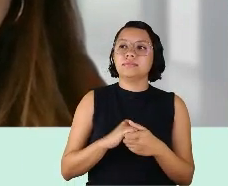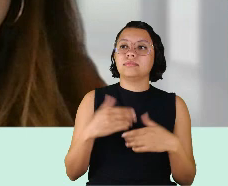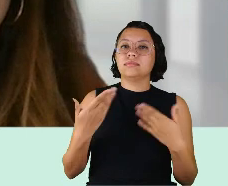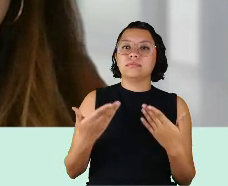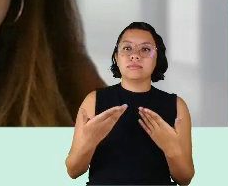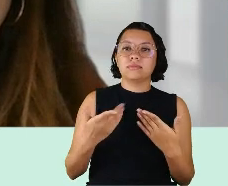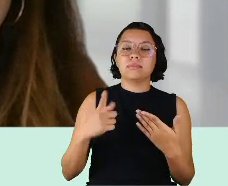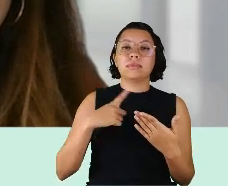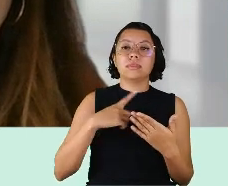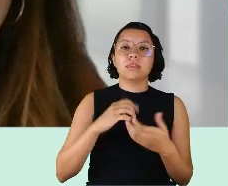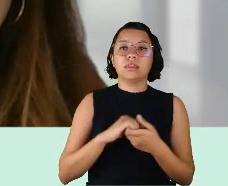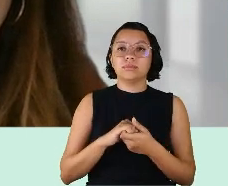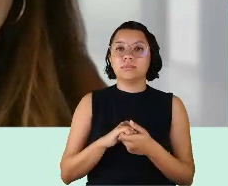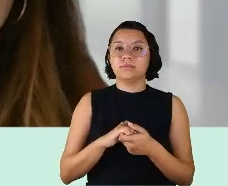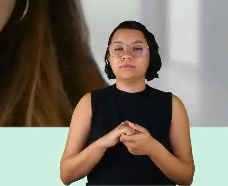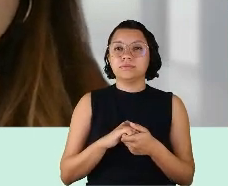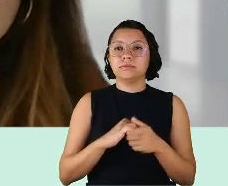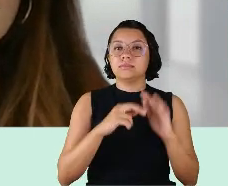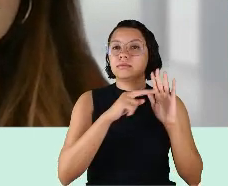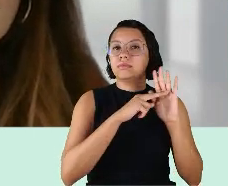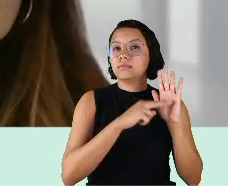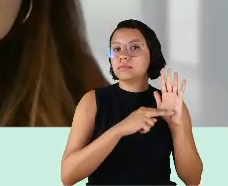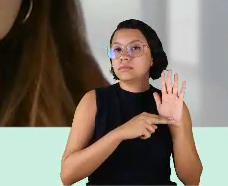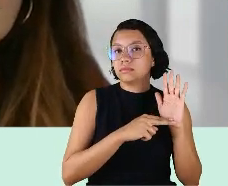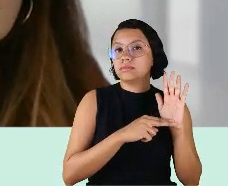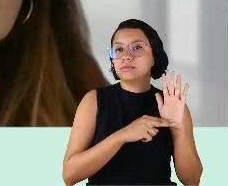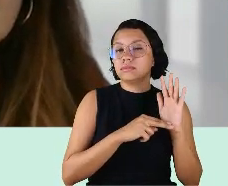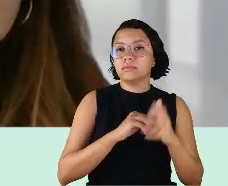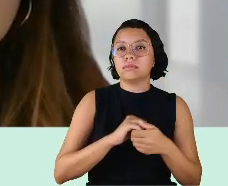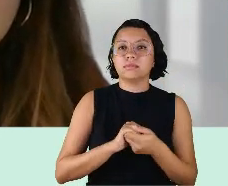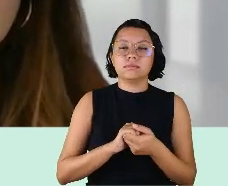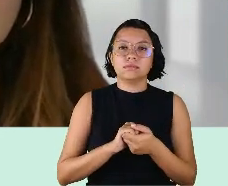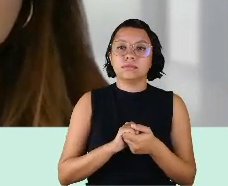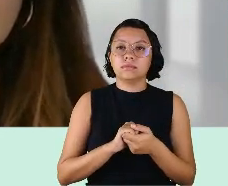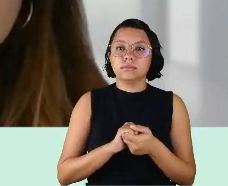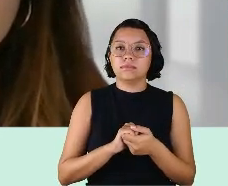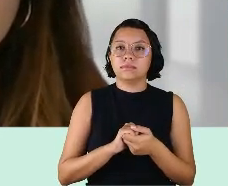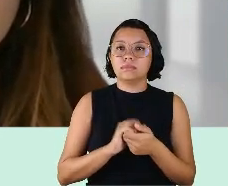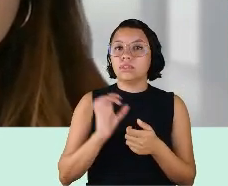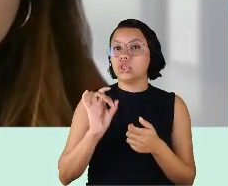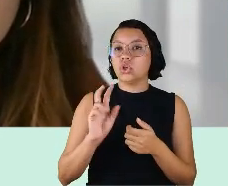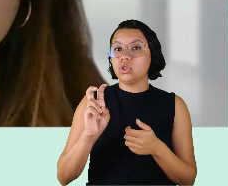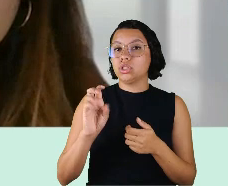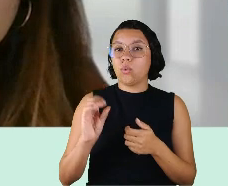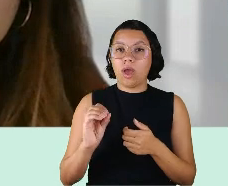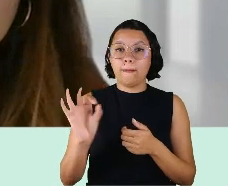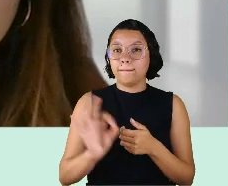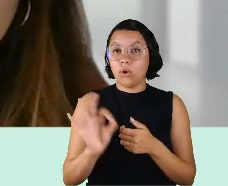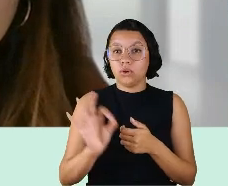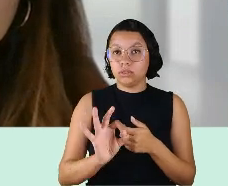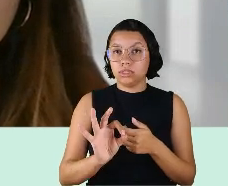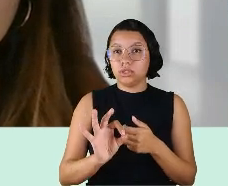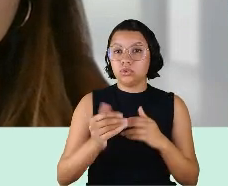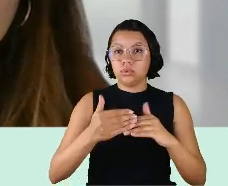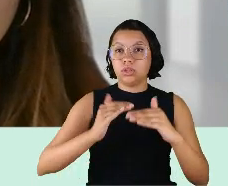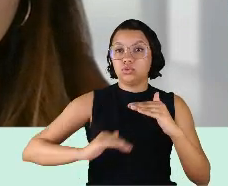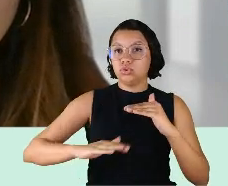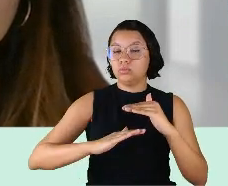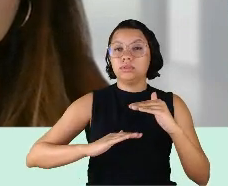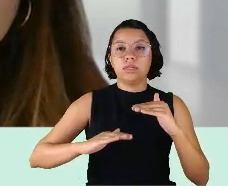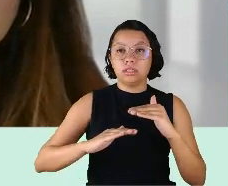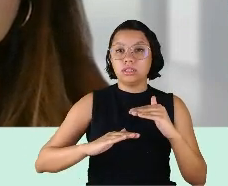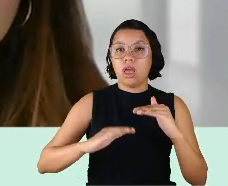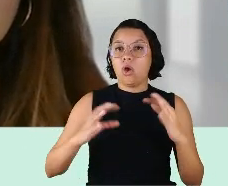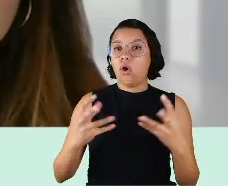E aí nós temos as normas de só 50%, né, da